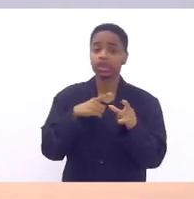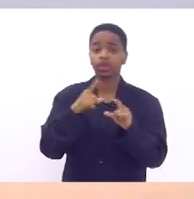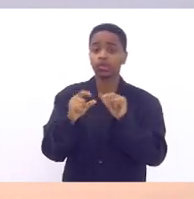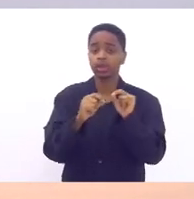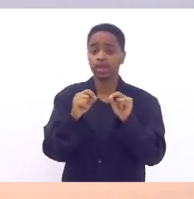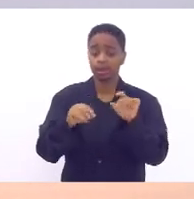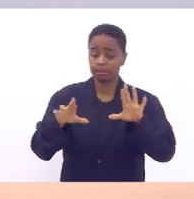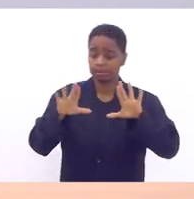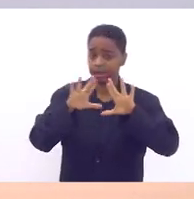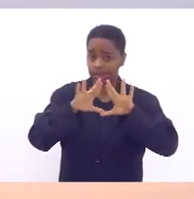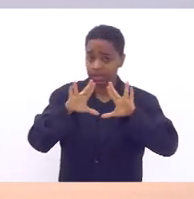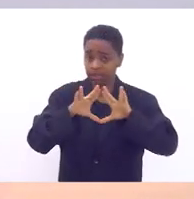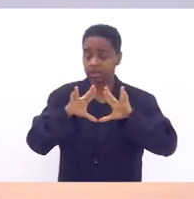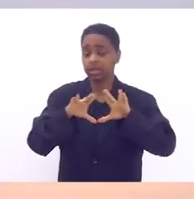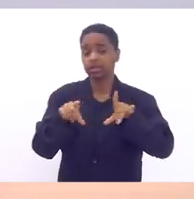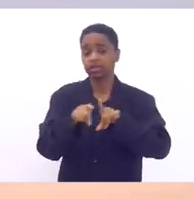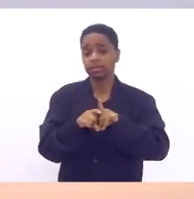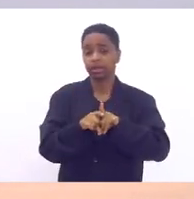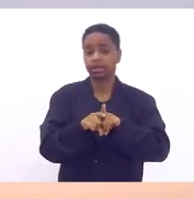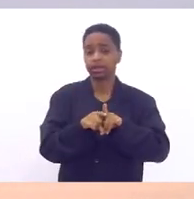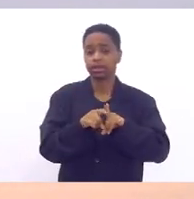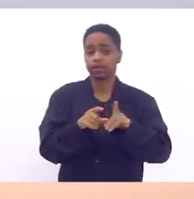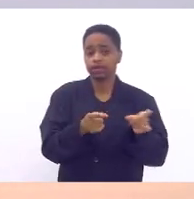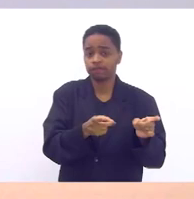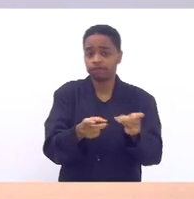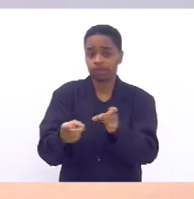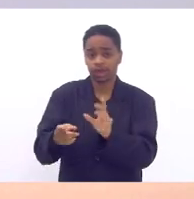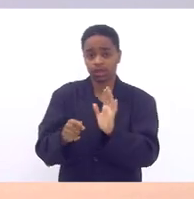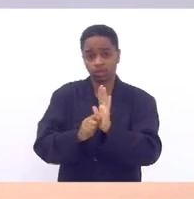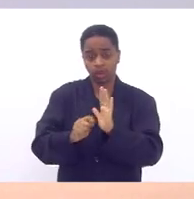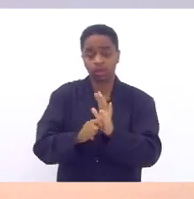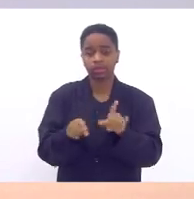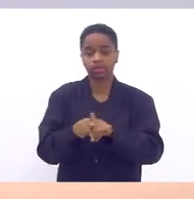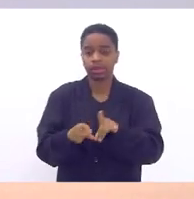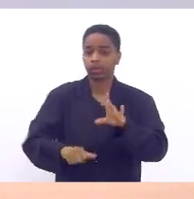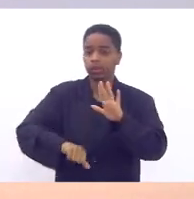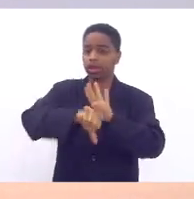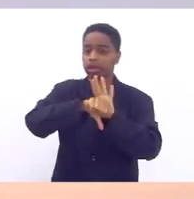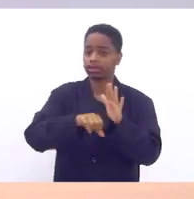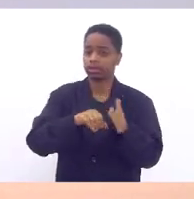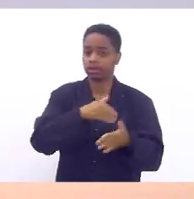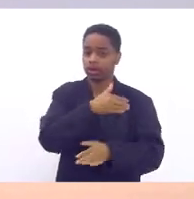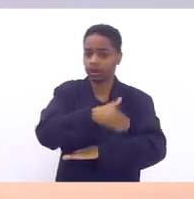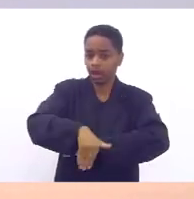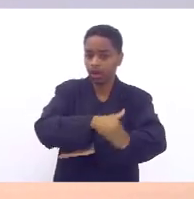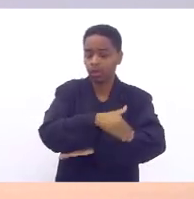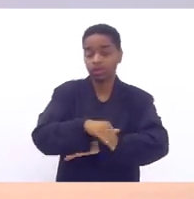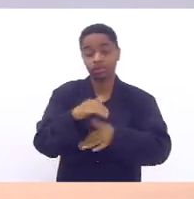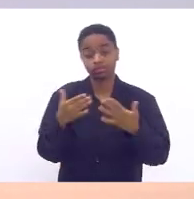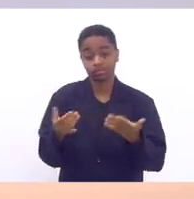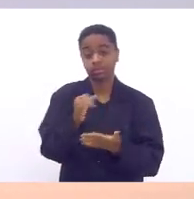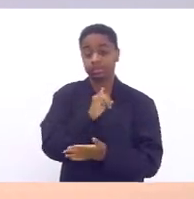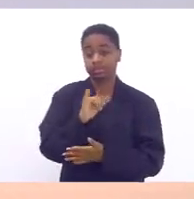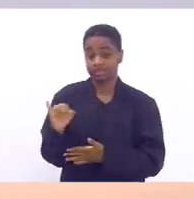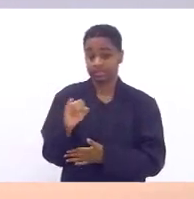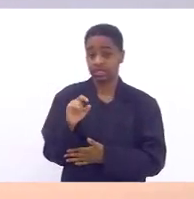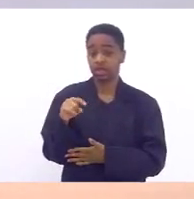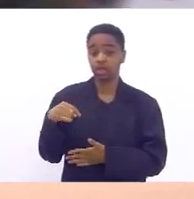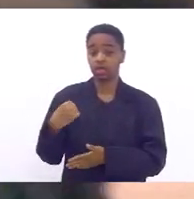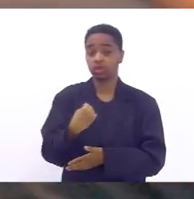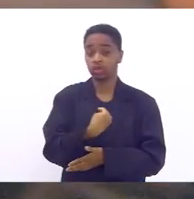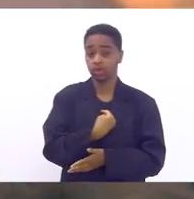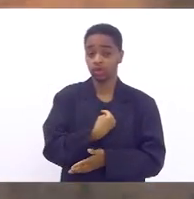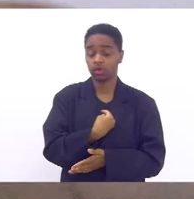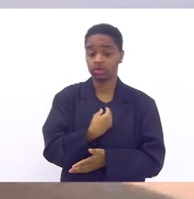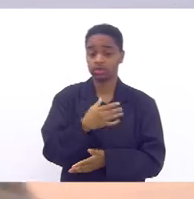a questão do tráficos e o Crime de rua então se o complexo industrial da saúde não sair da agenda da